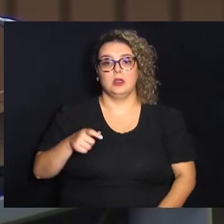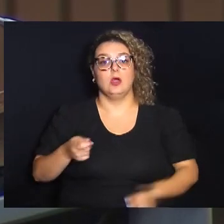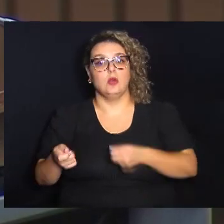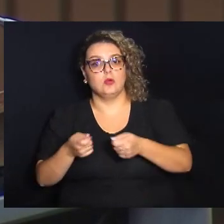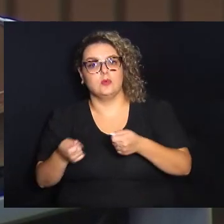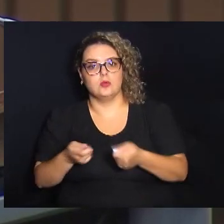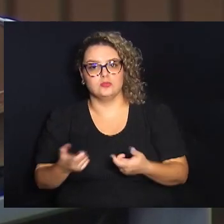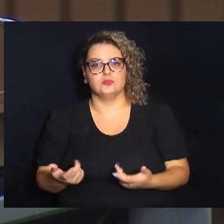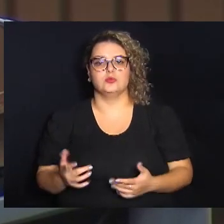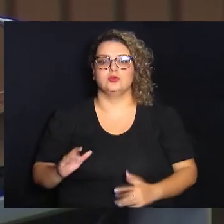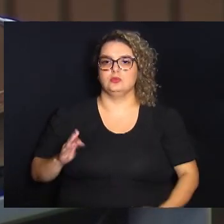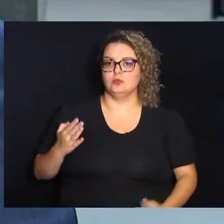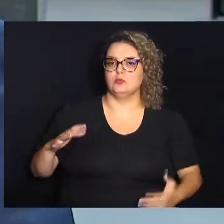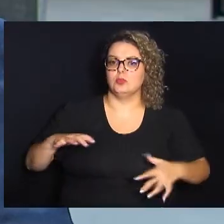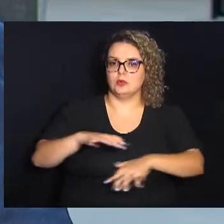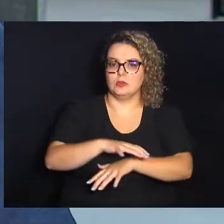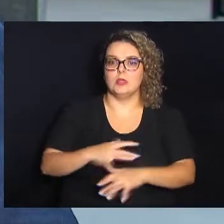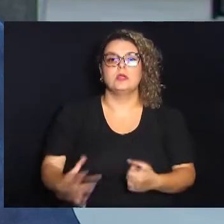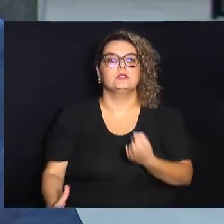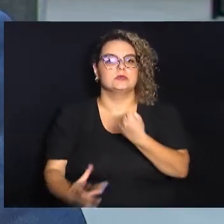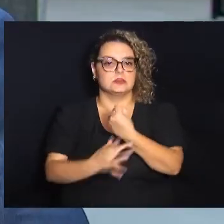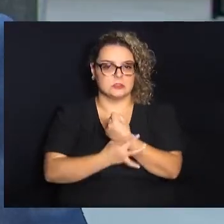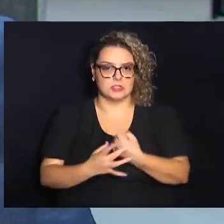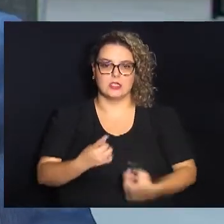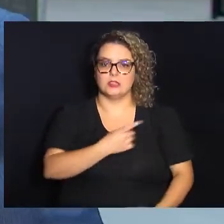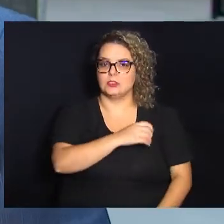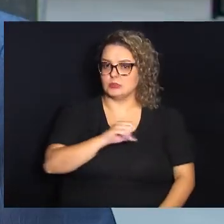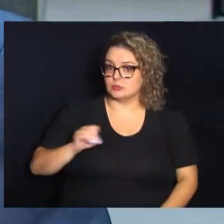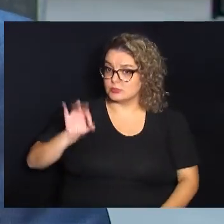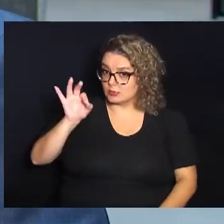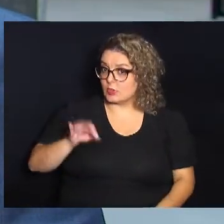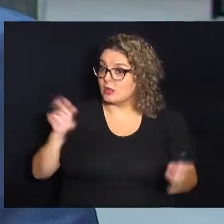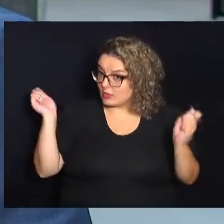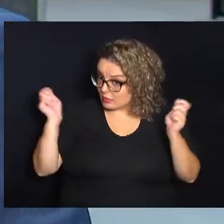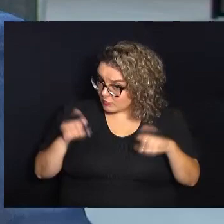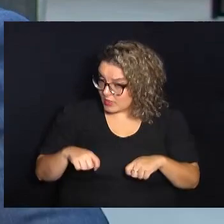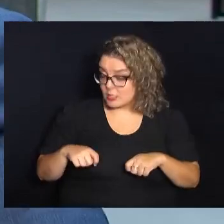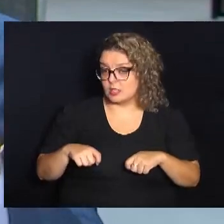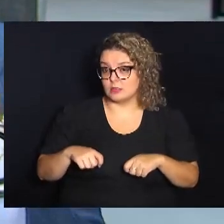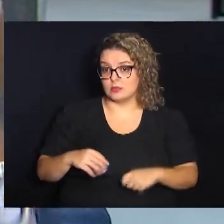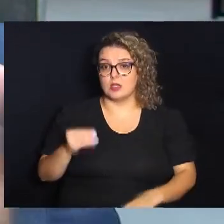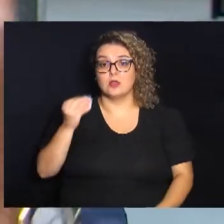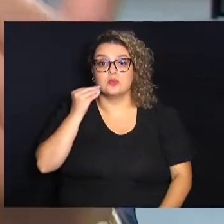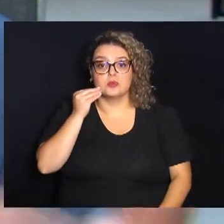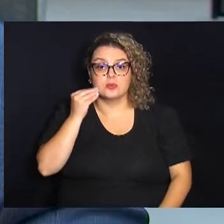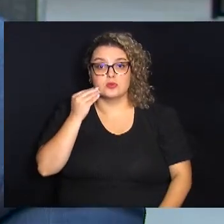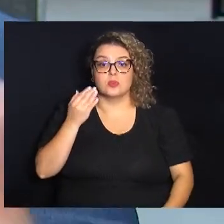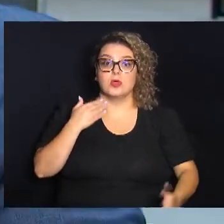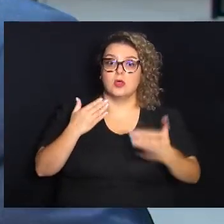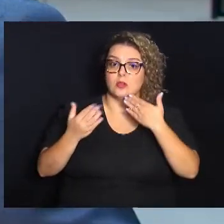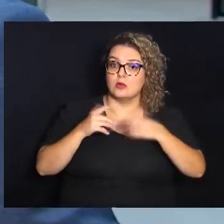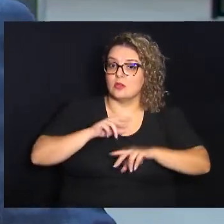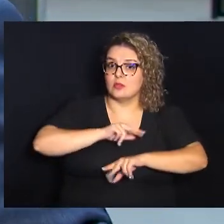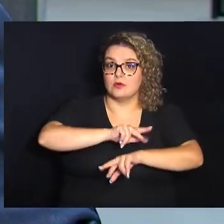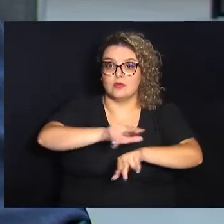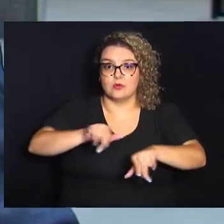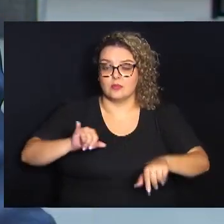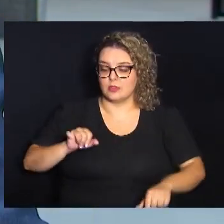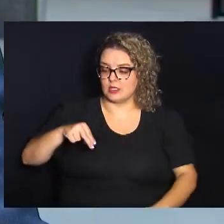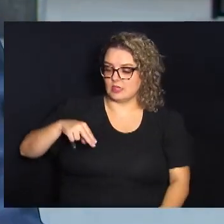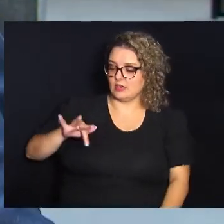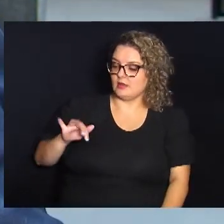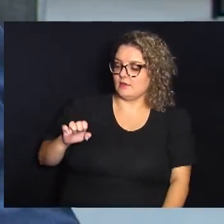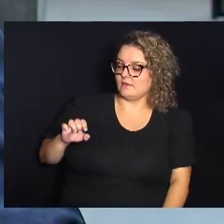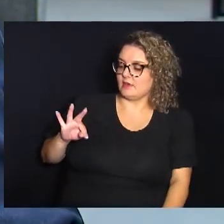para o controle biológico. É um método 100% eficaz, atestada, conversei com